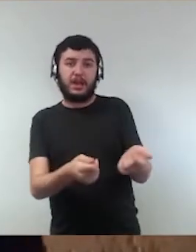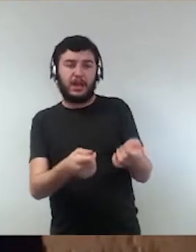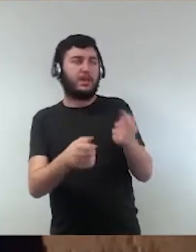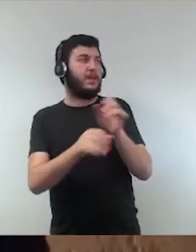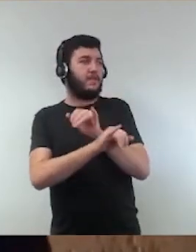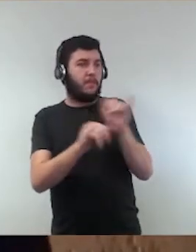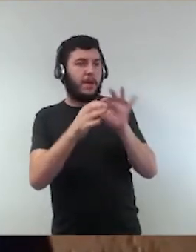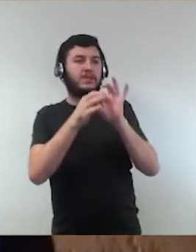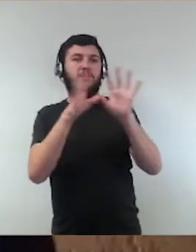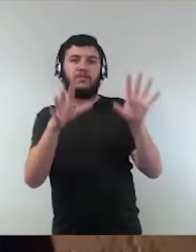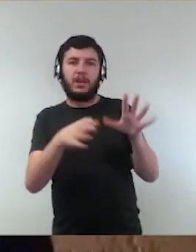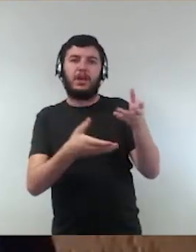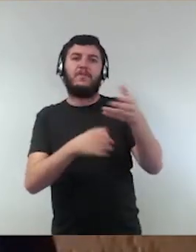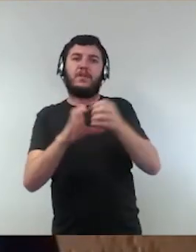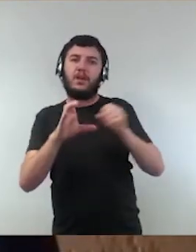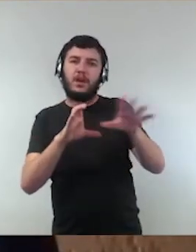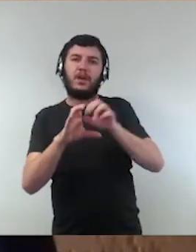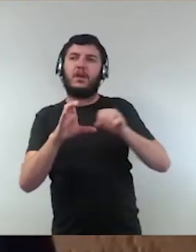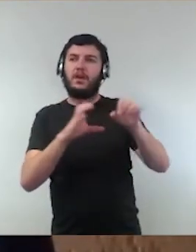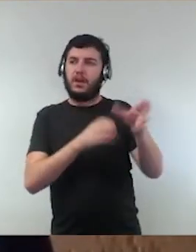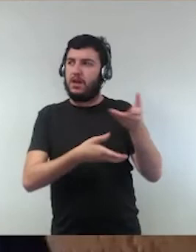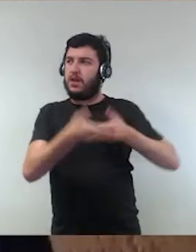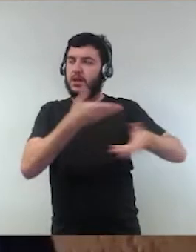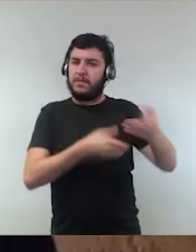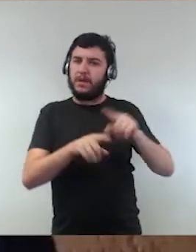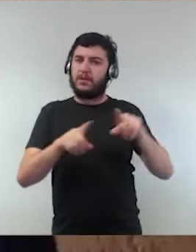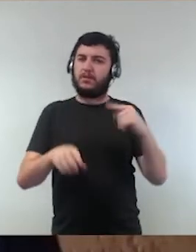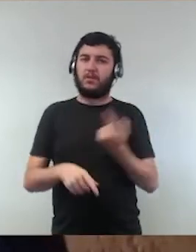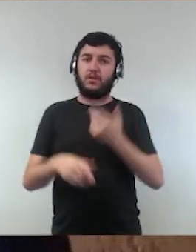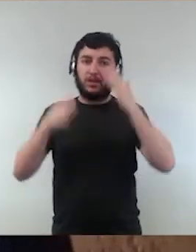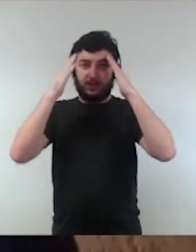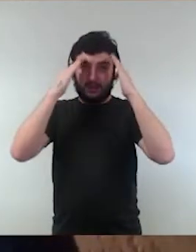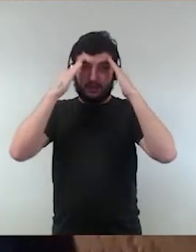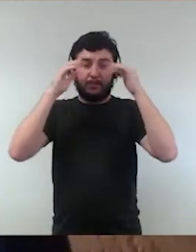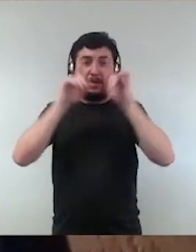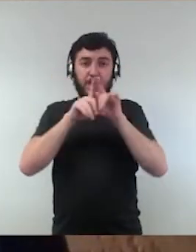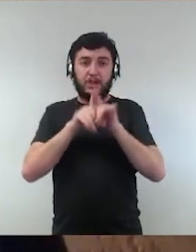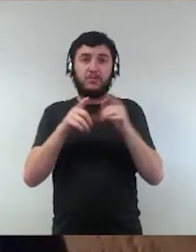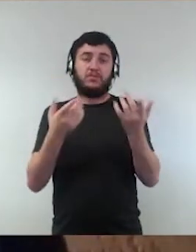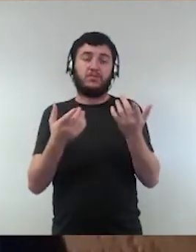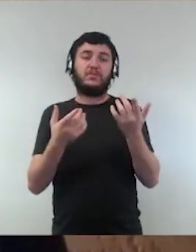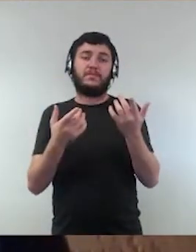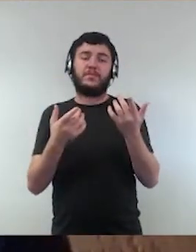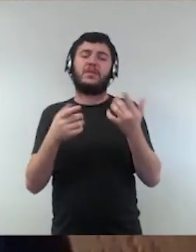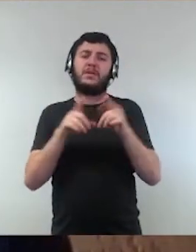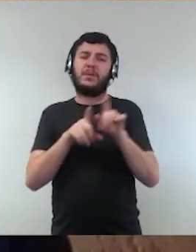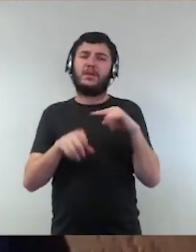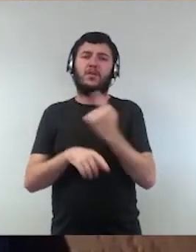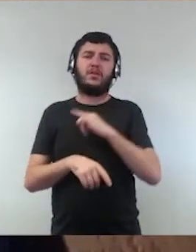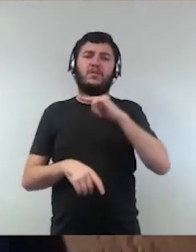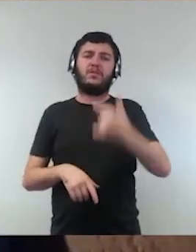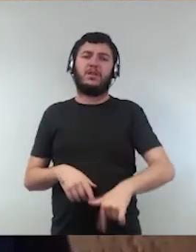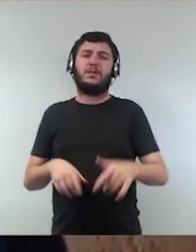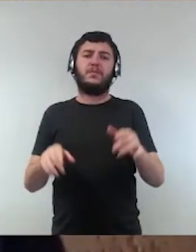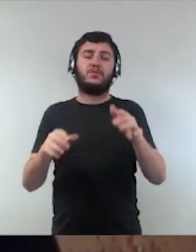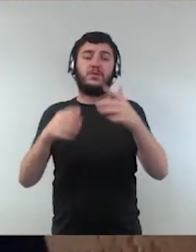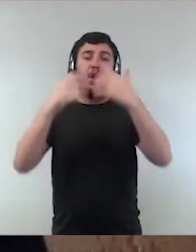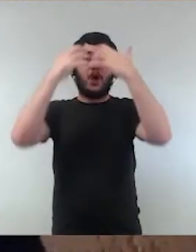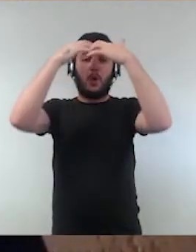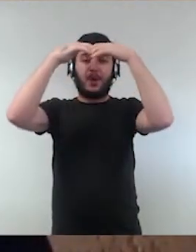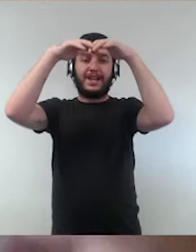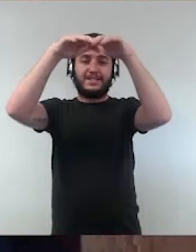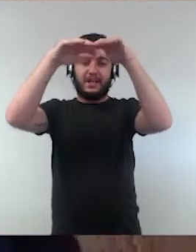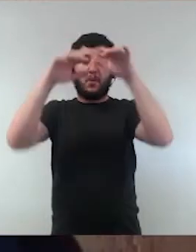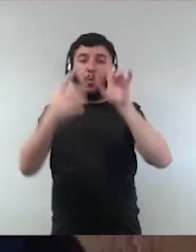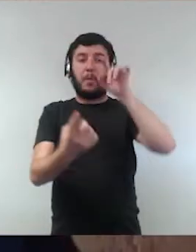que não é assim. Nosso consentimento, a nossa percepção hoje em dia não é capaz, nós não temos meios cognitivos para